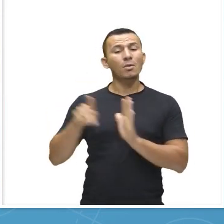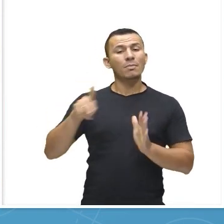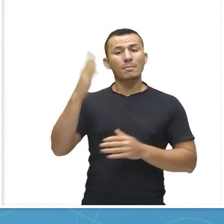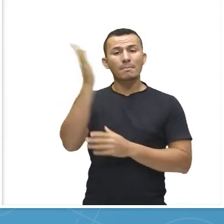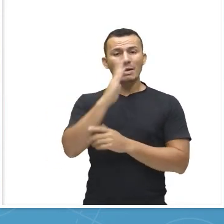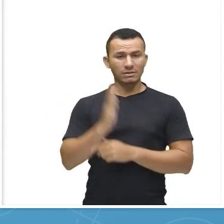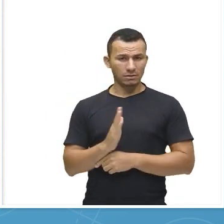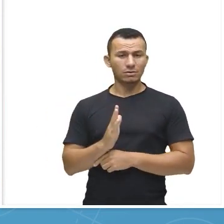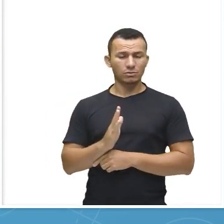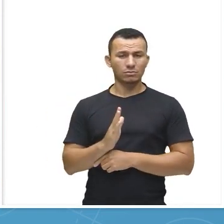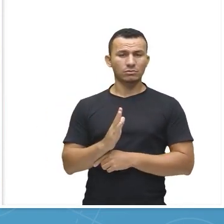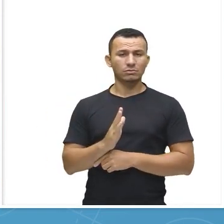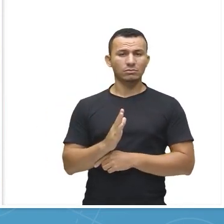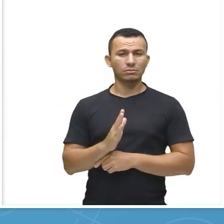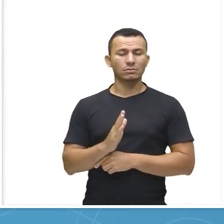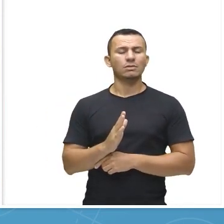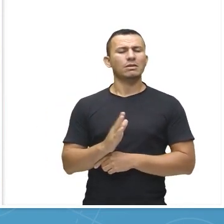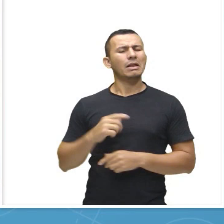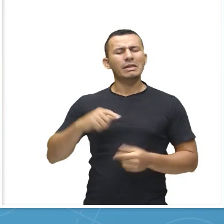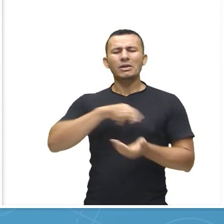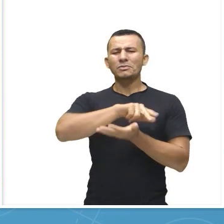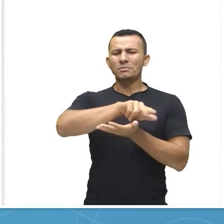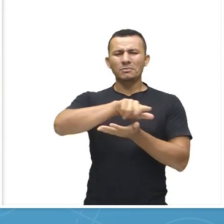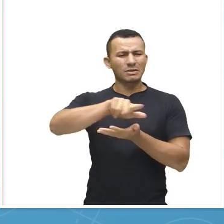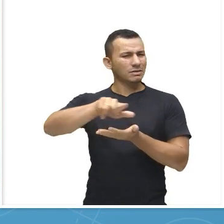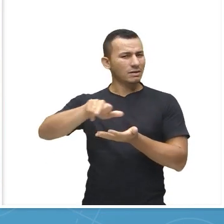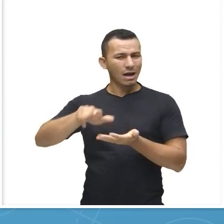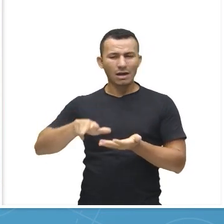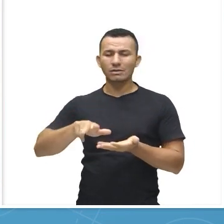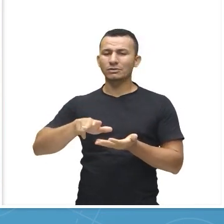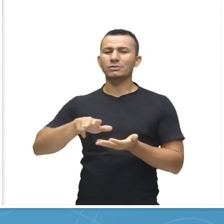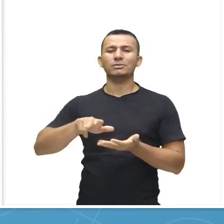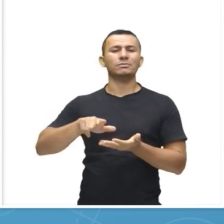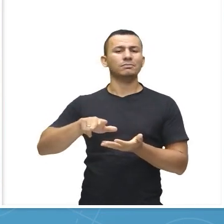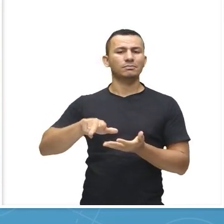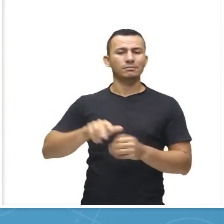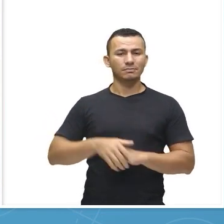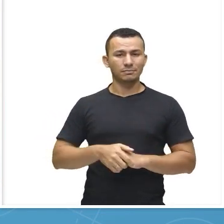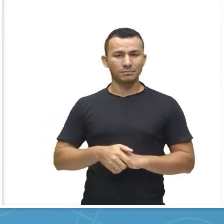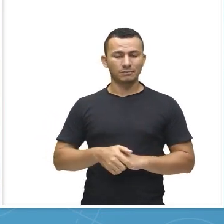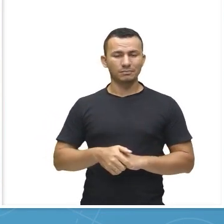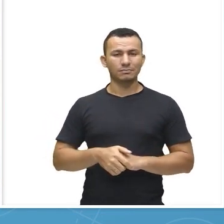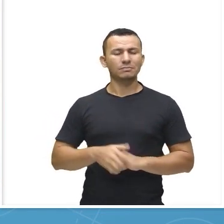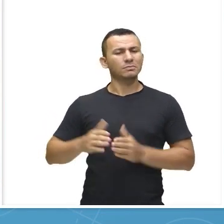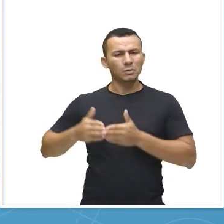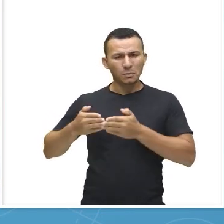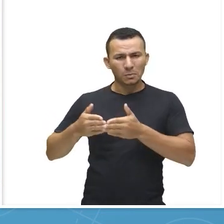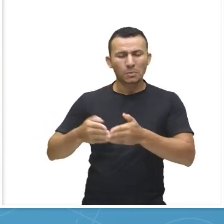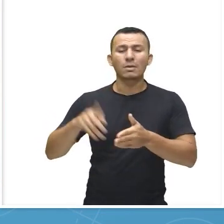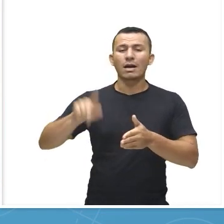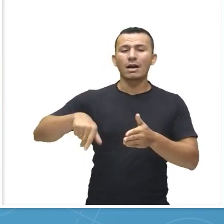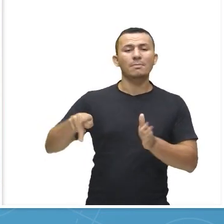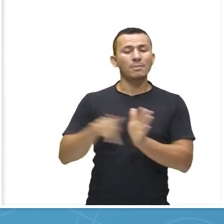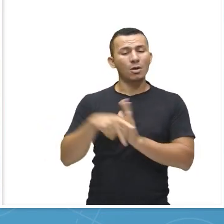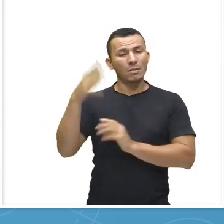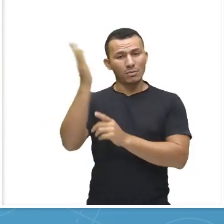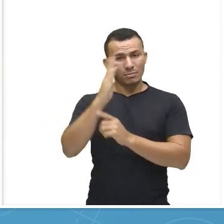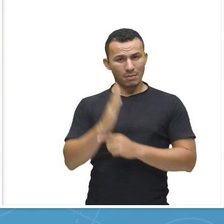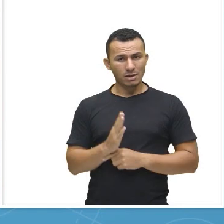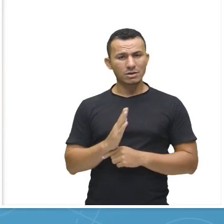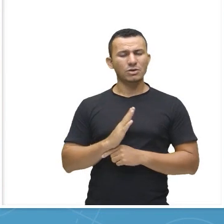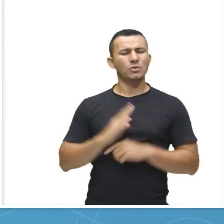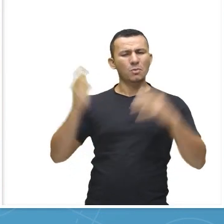Brasil. Essa questão da diversidade, da pluviosidade é do Brasil, que